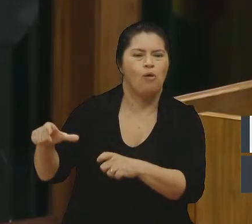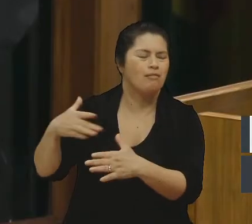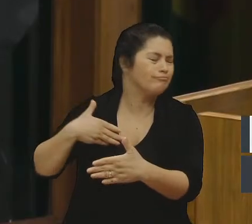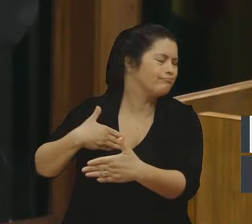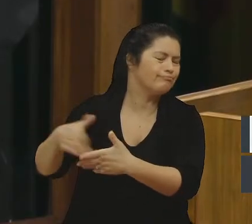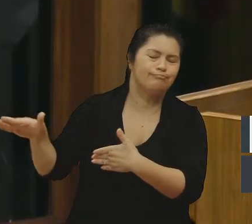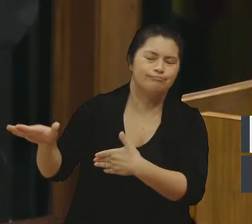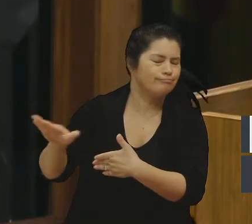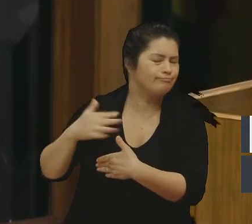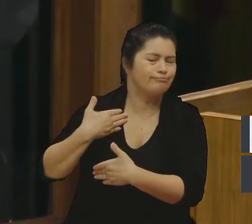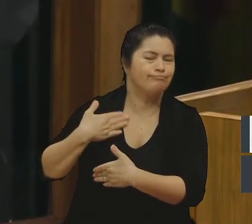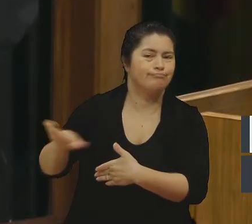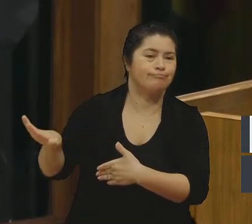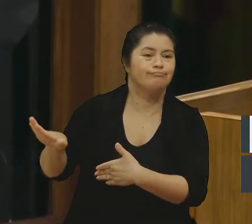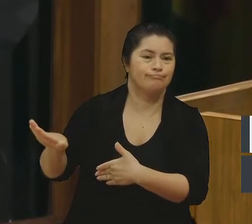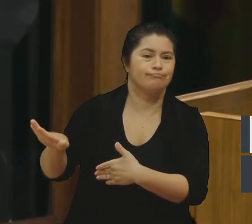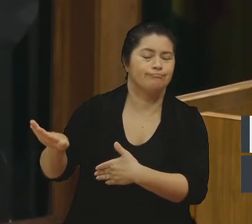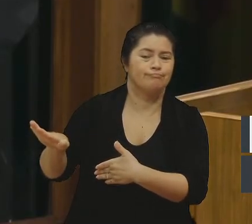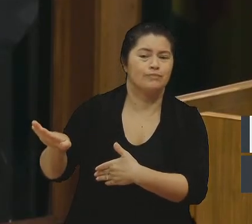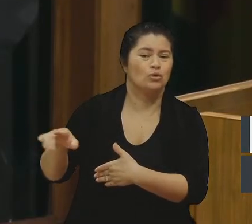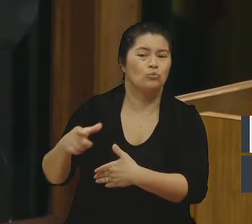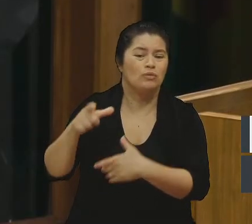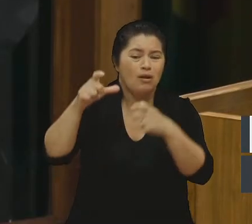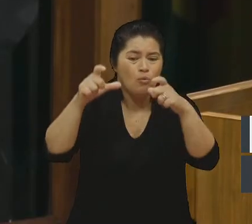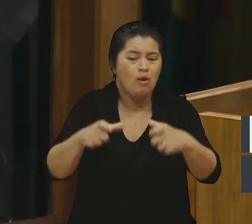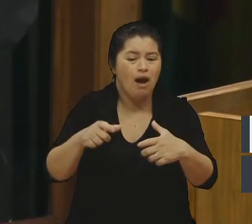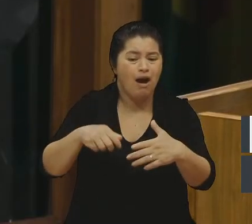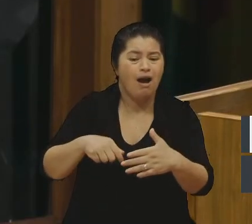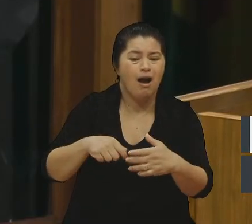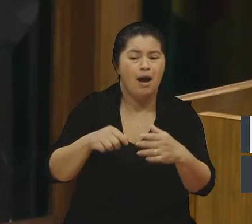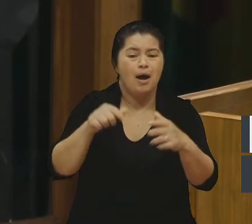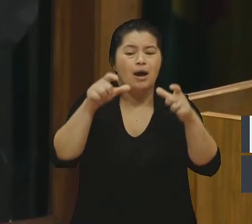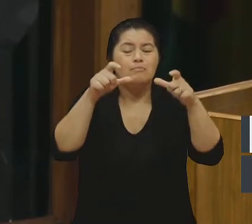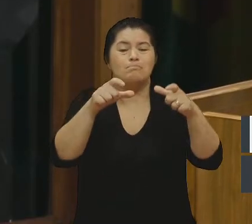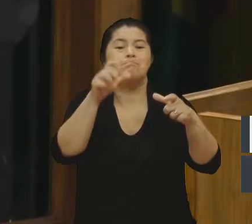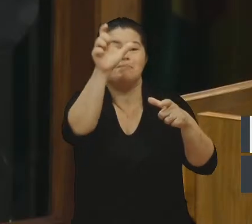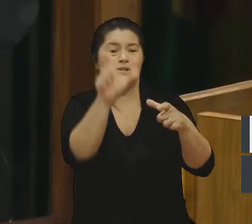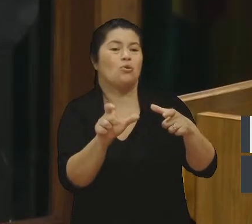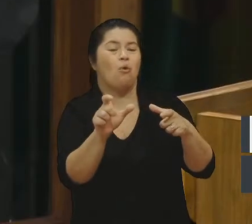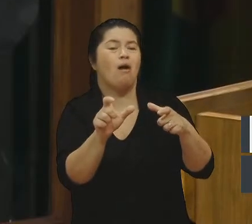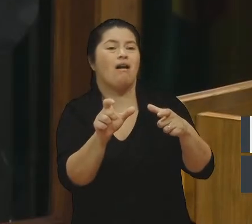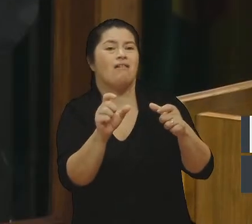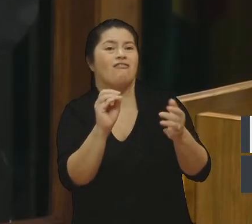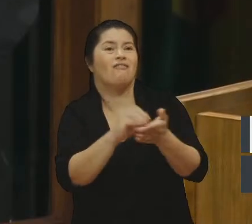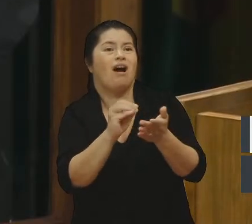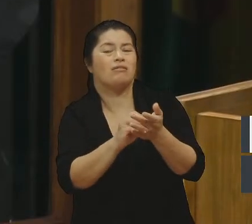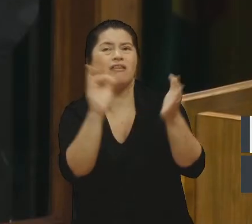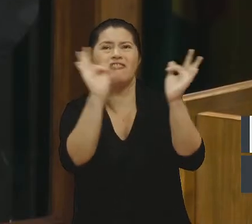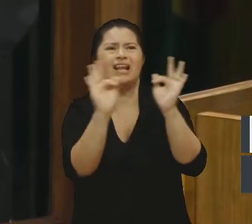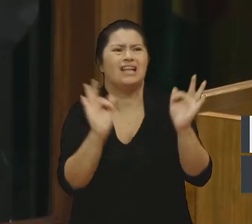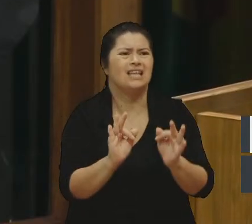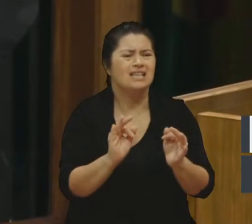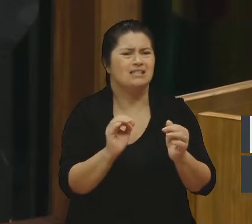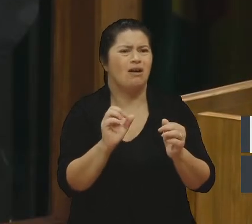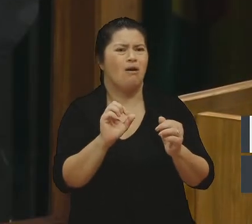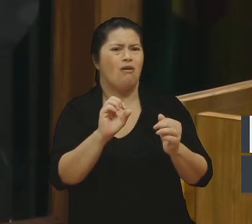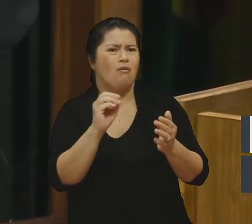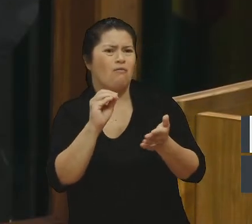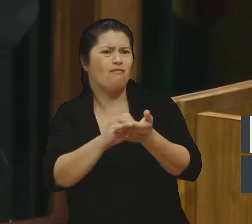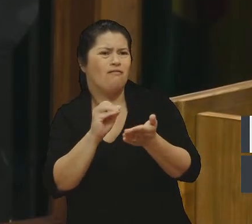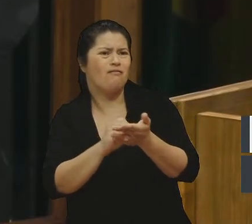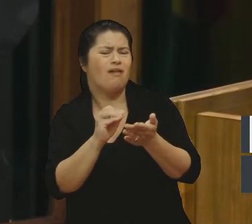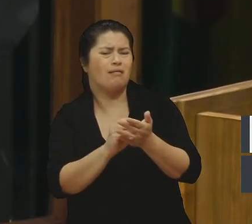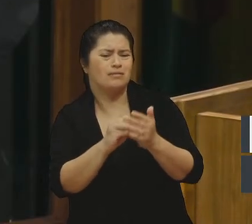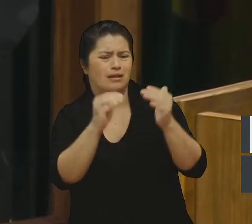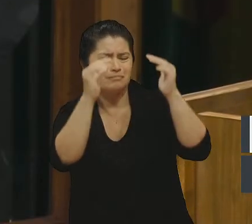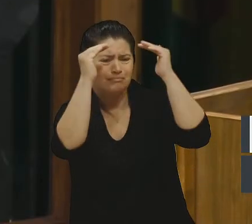balde. Não há quem persista num ambiente onde não é feliz, onde não te respeitam, onde tu não tem o mínimo. Agora, um